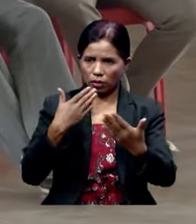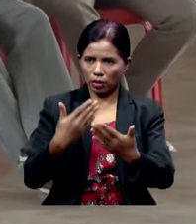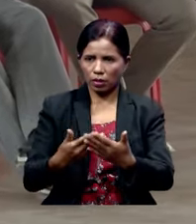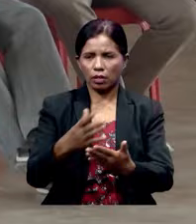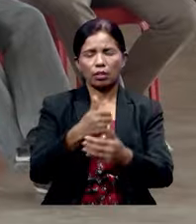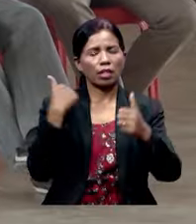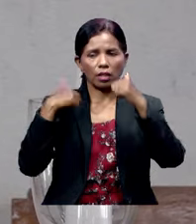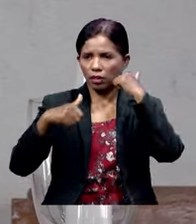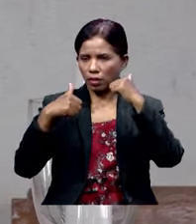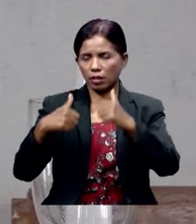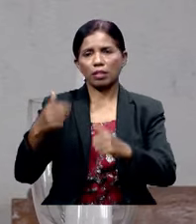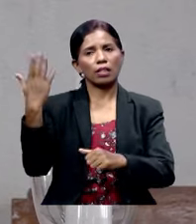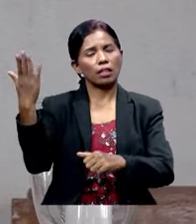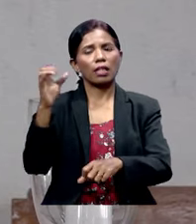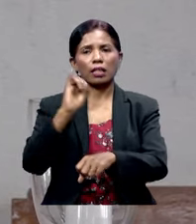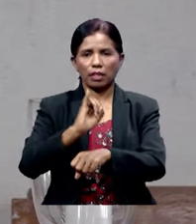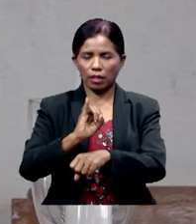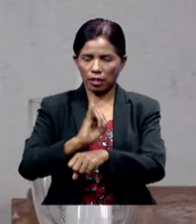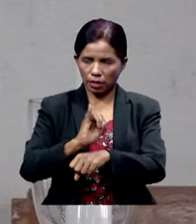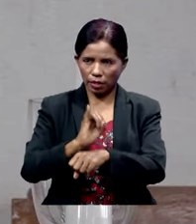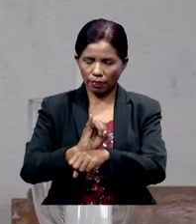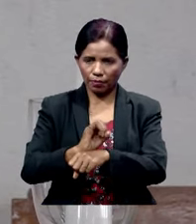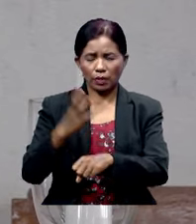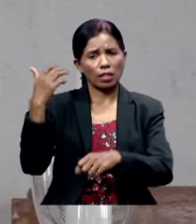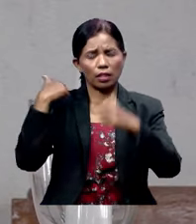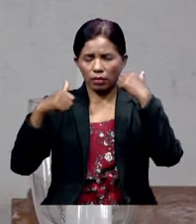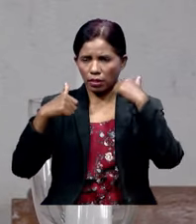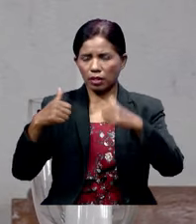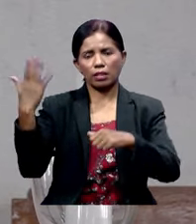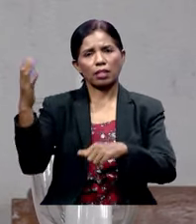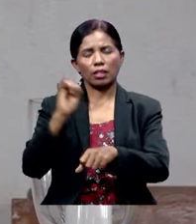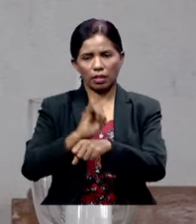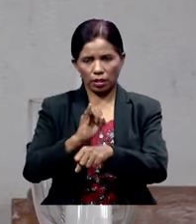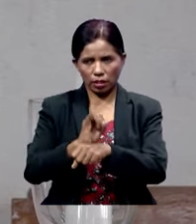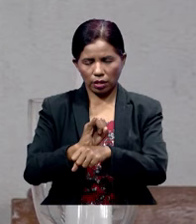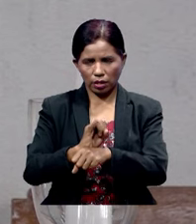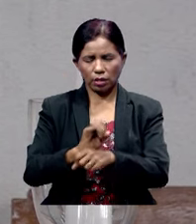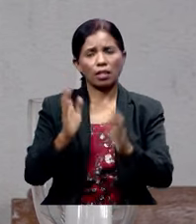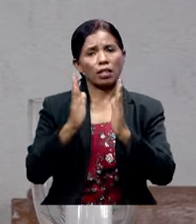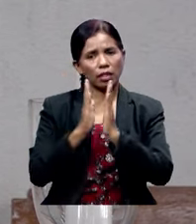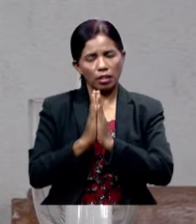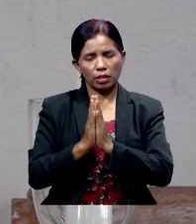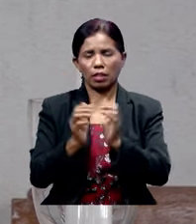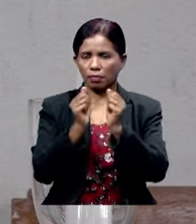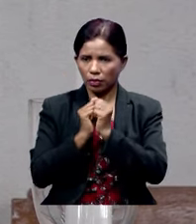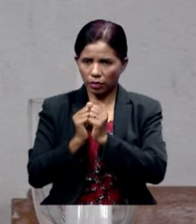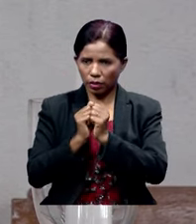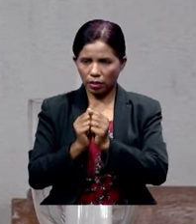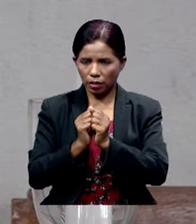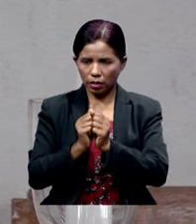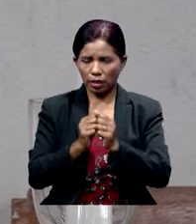atividades da igreja da atividades da Paróquia eh das orações ele